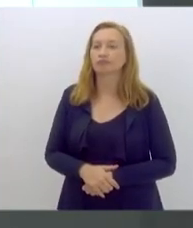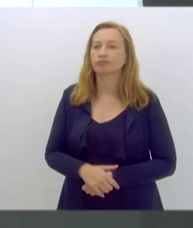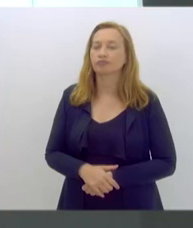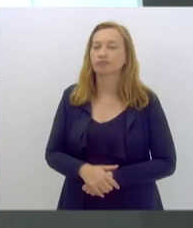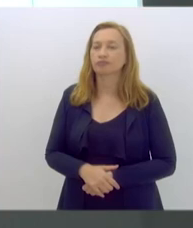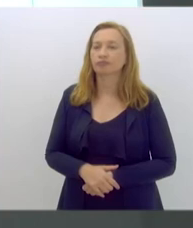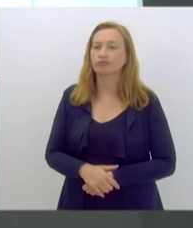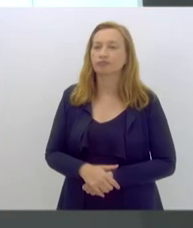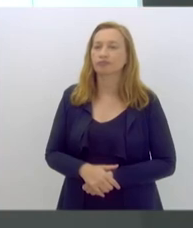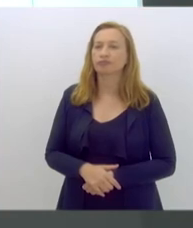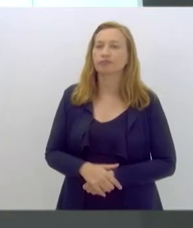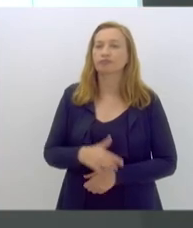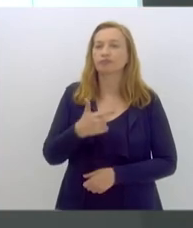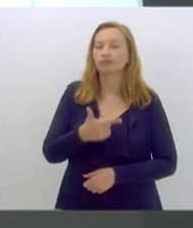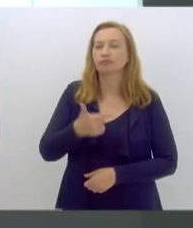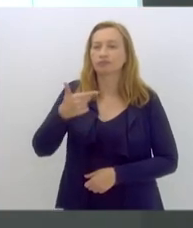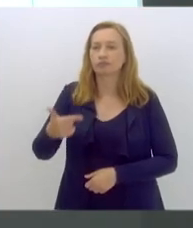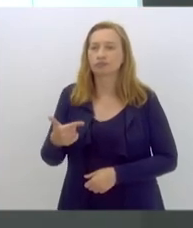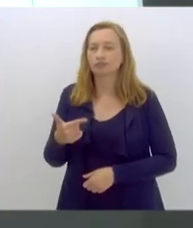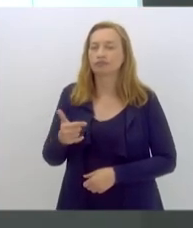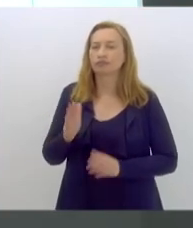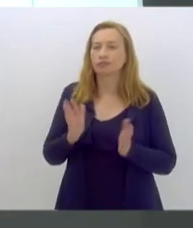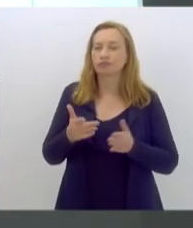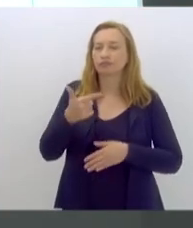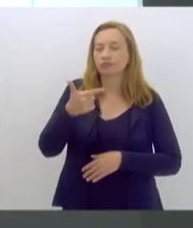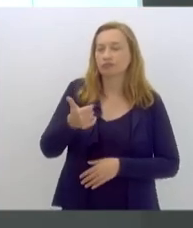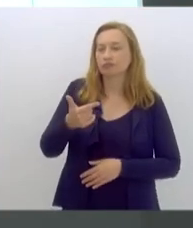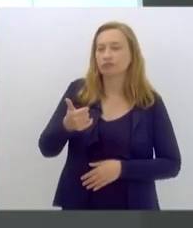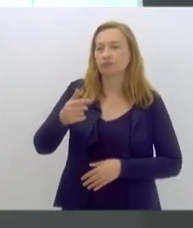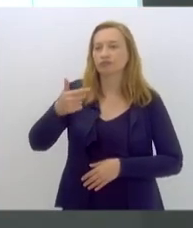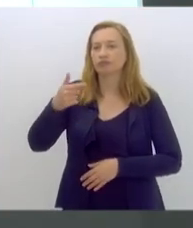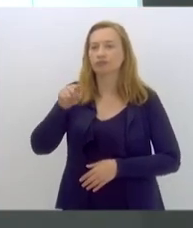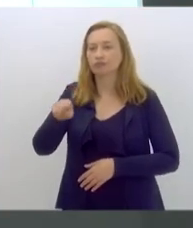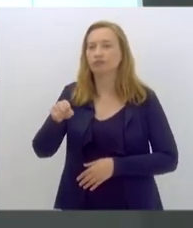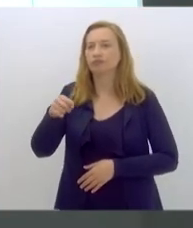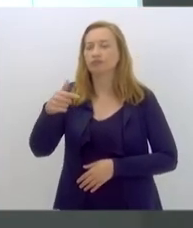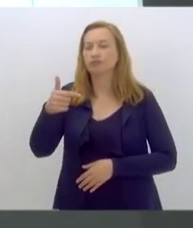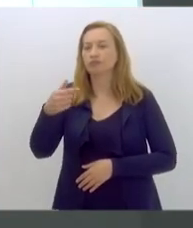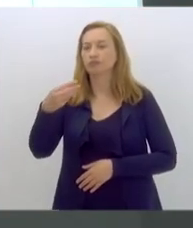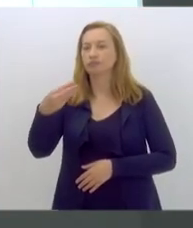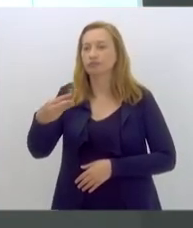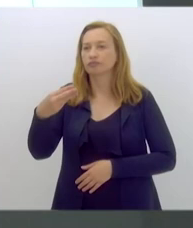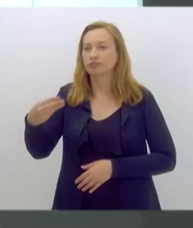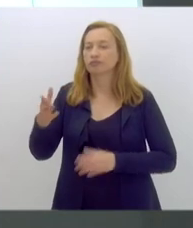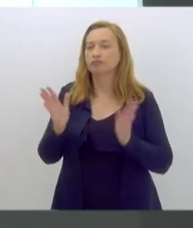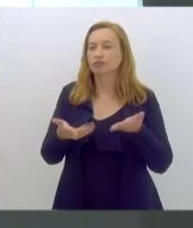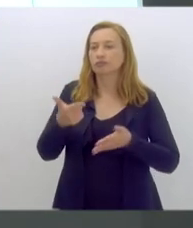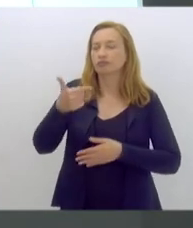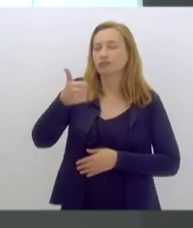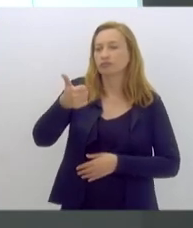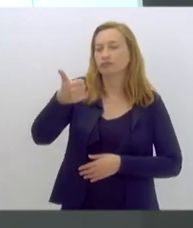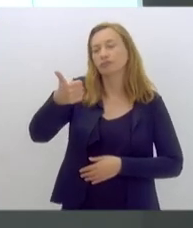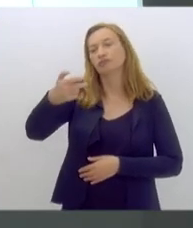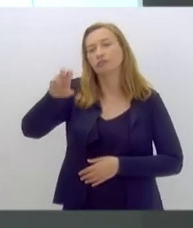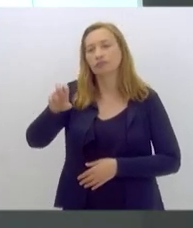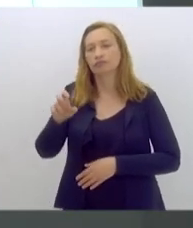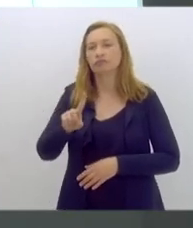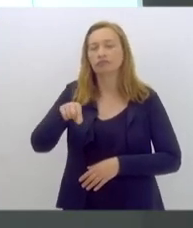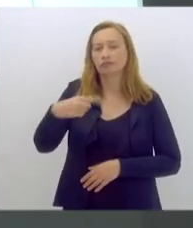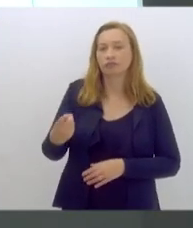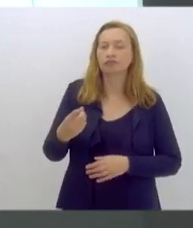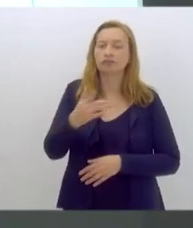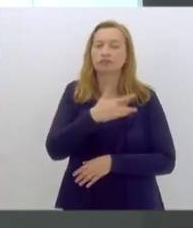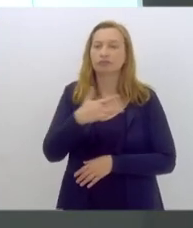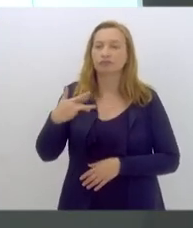de 22 a gente tinha 12.3 agora temos 15 em toda saúde era